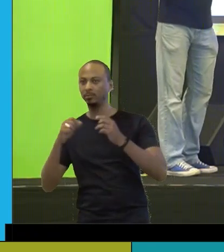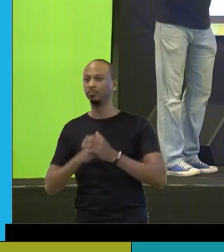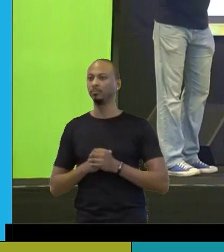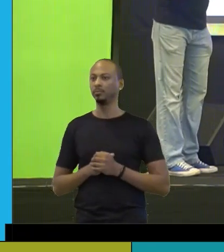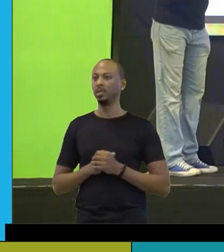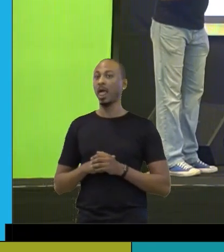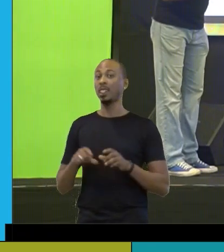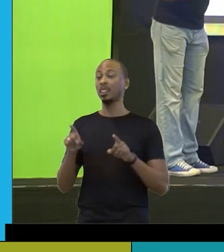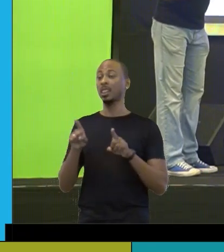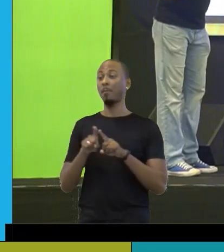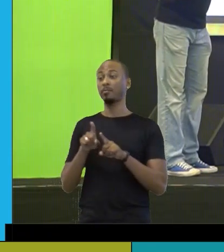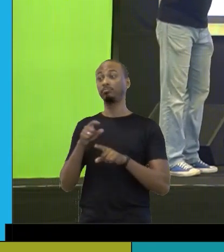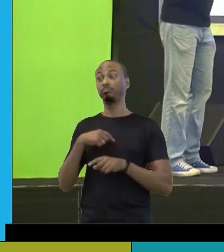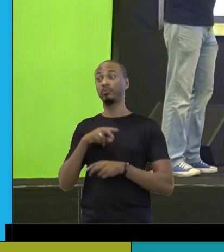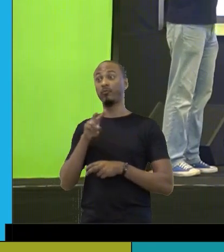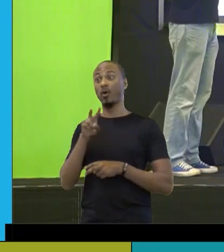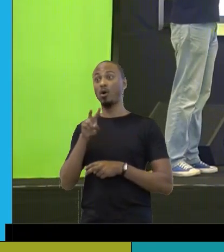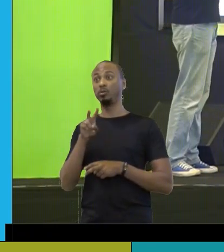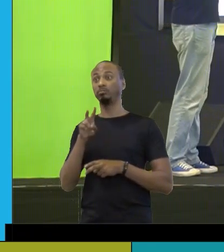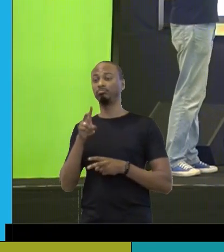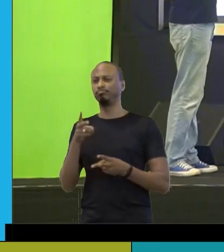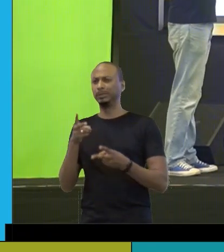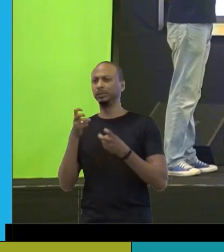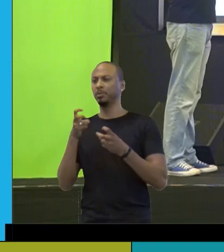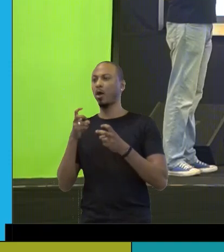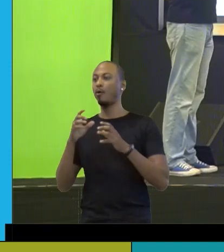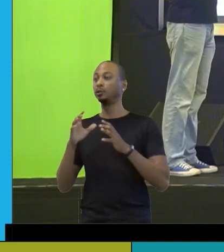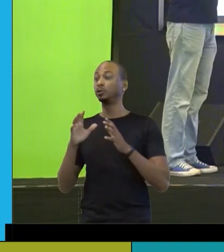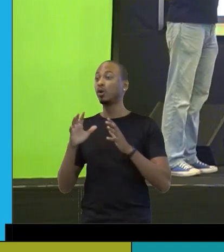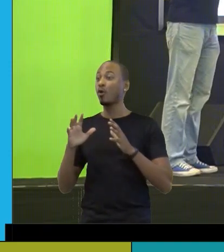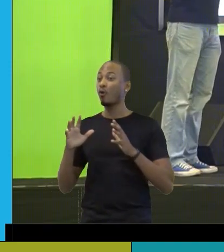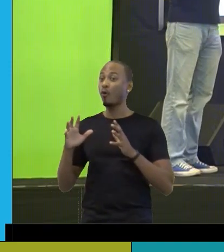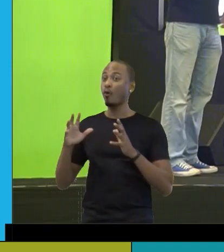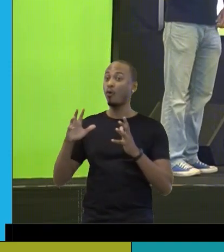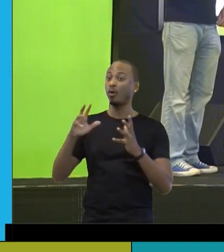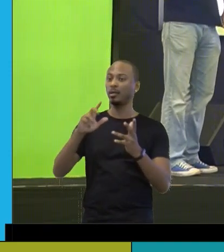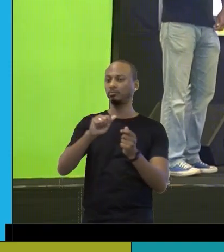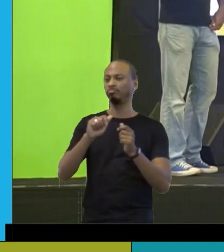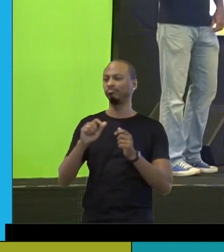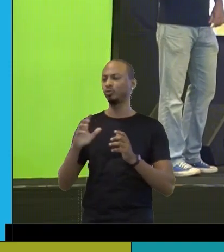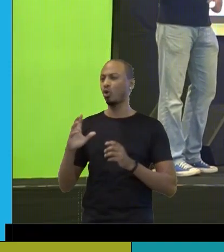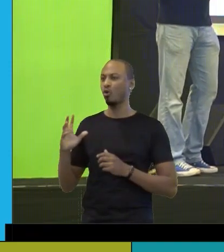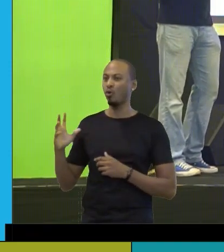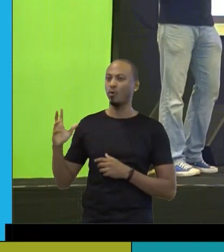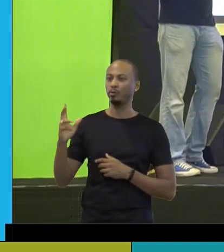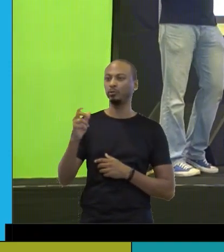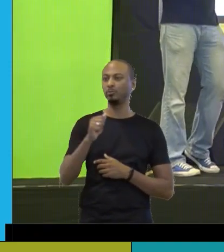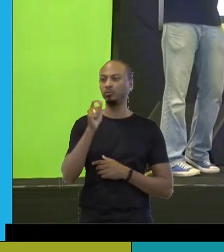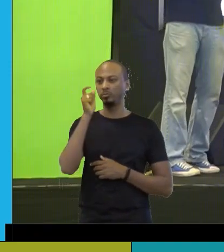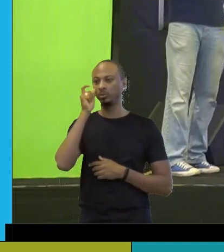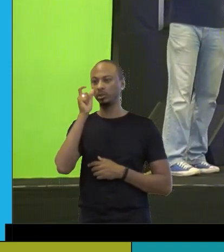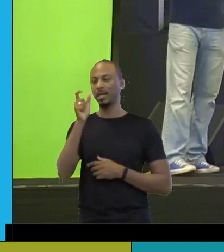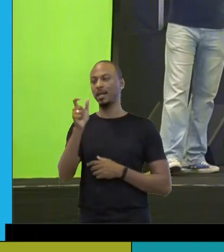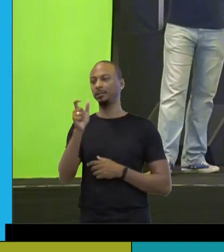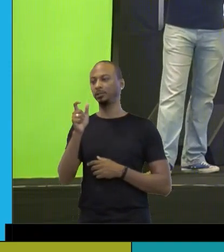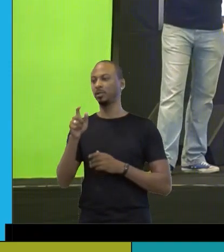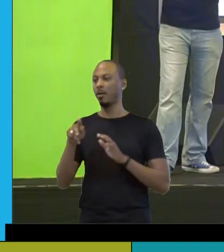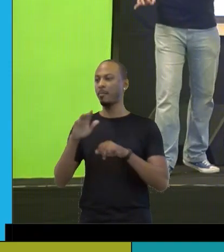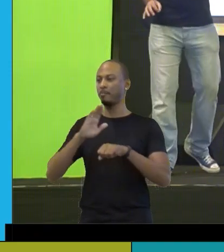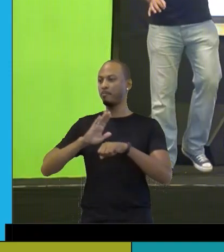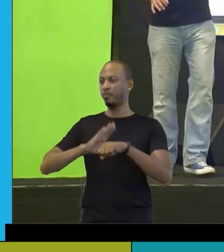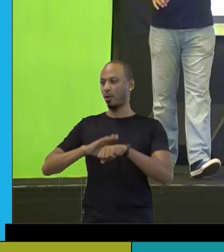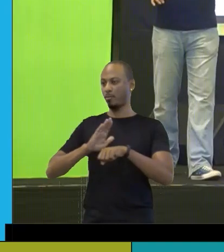bem coletivo, e o tirano, que age por capricho ou interesse próprio. Questão